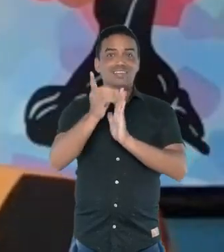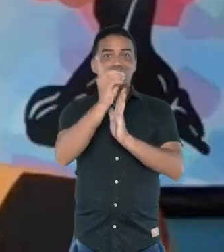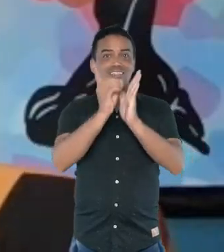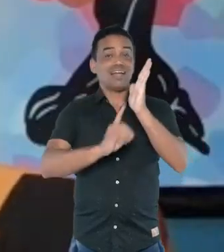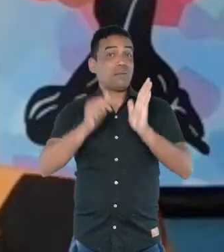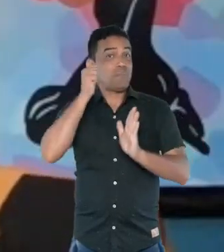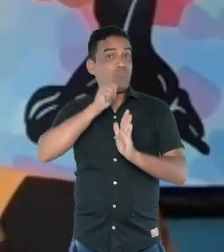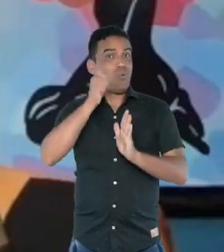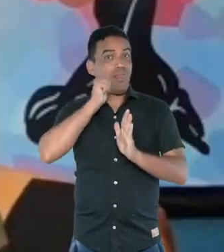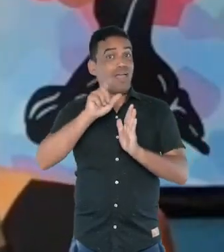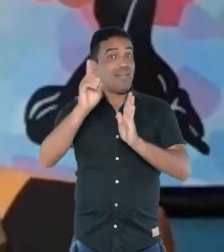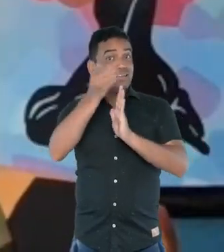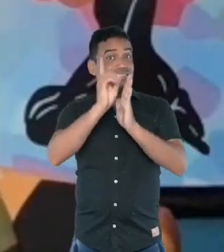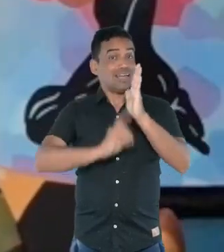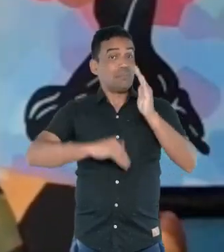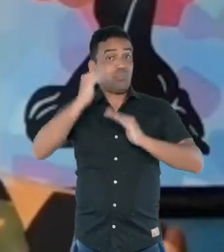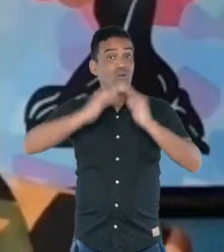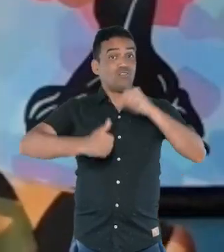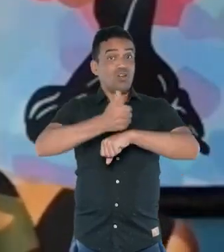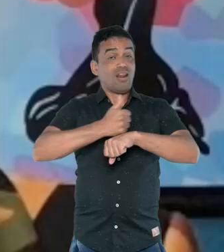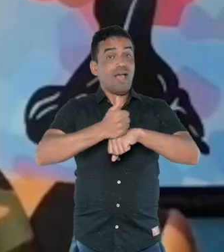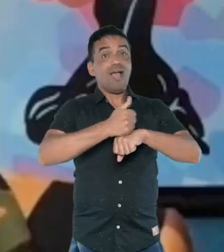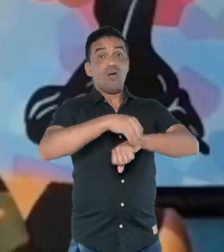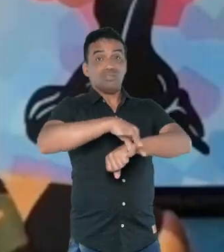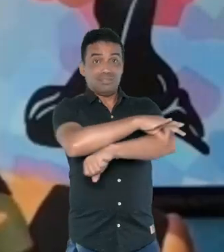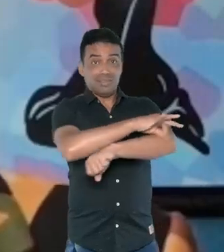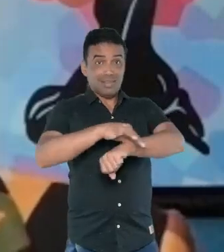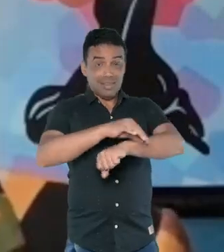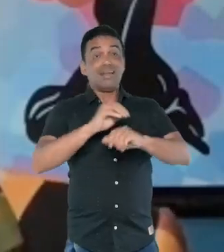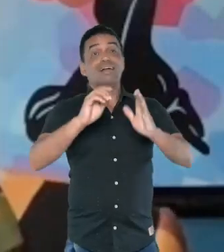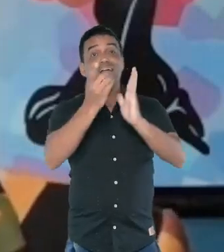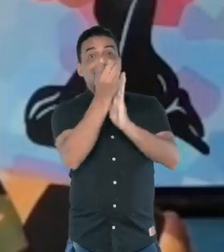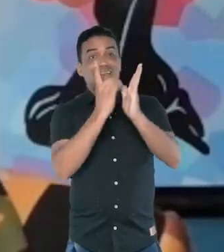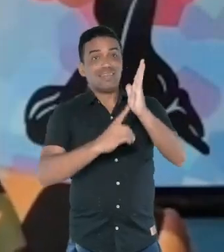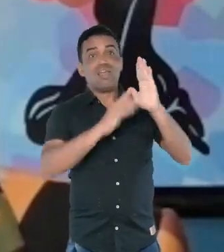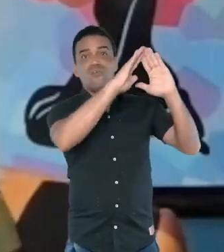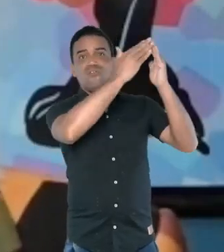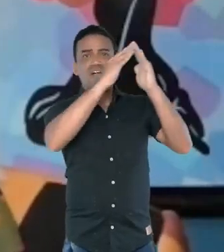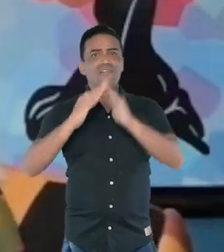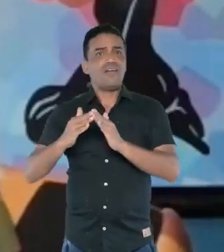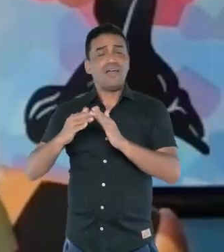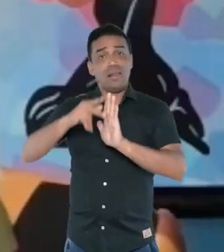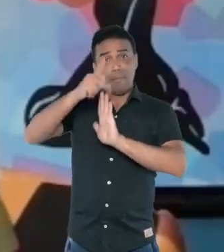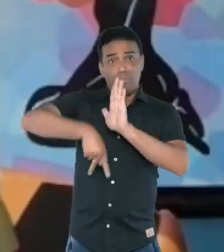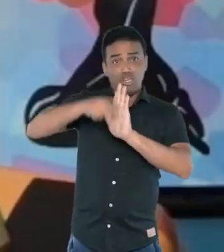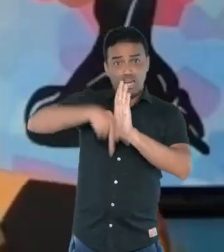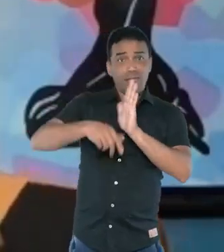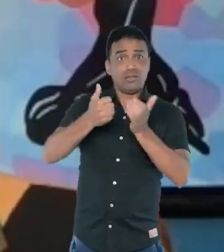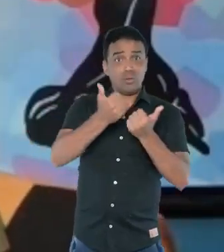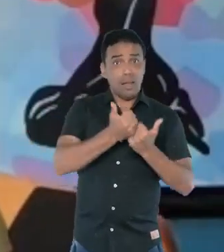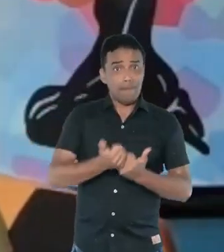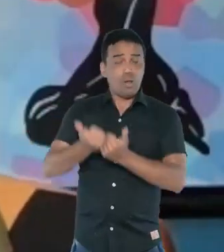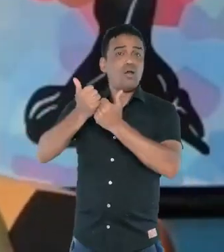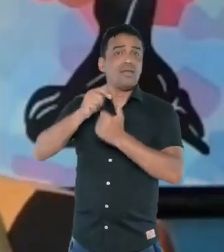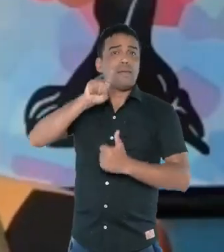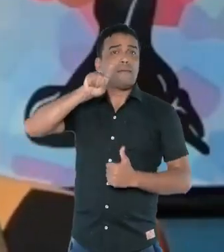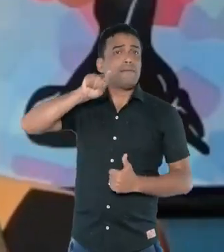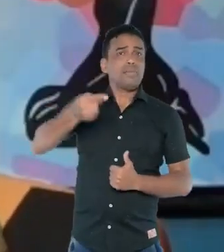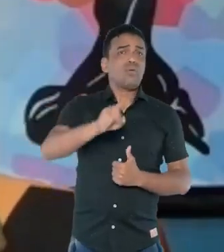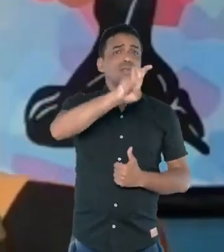favela, que dentro do projeto dela apoia mais de 1.500 mulheres em situação